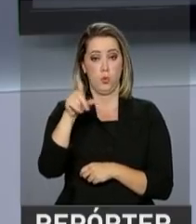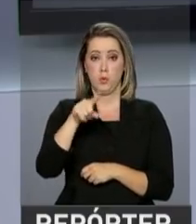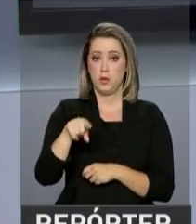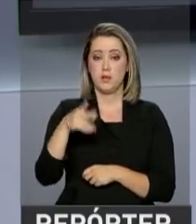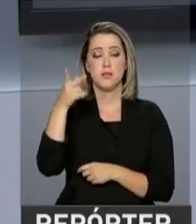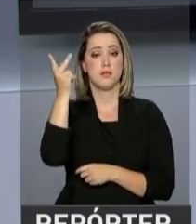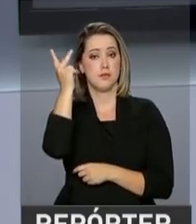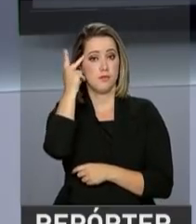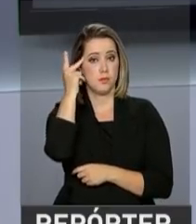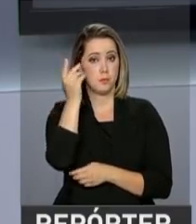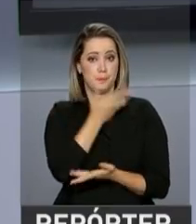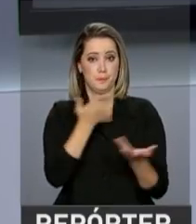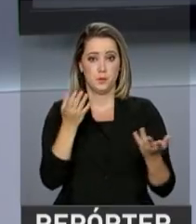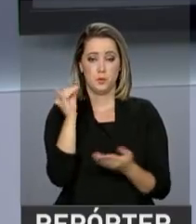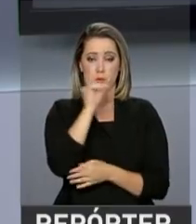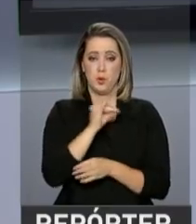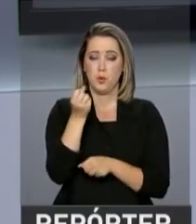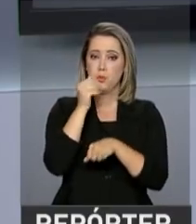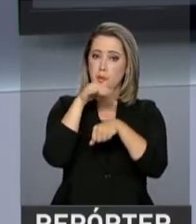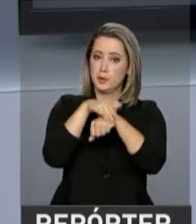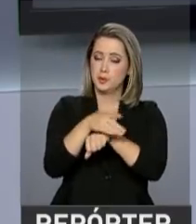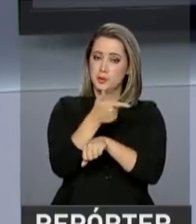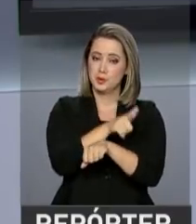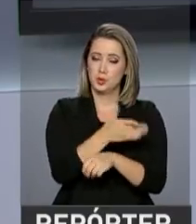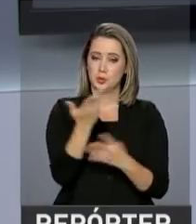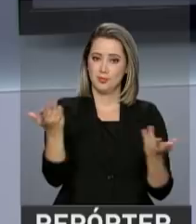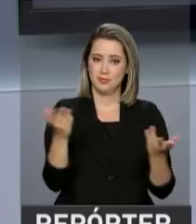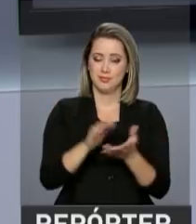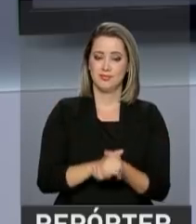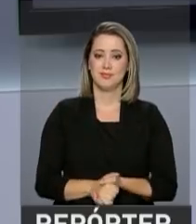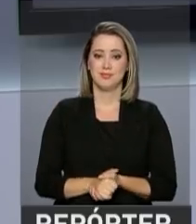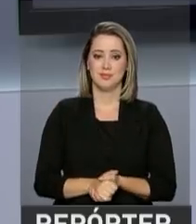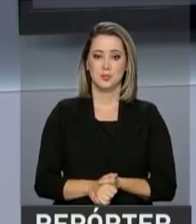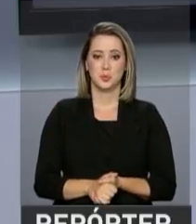as informações para a gente. Olá, Zé Luiz, boa noite para você.